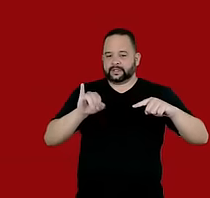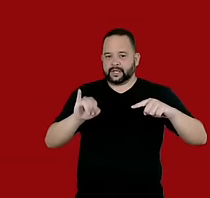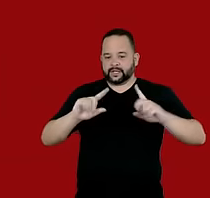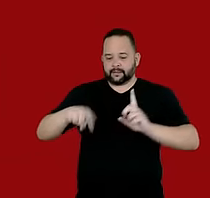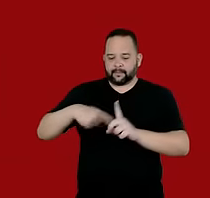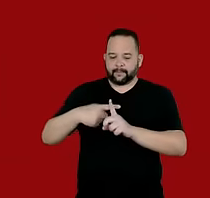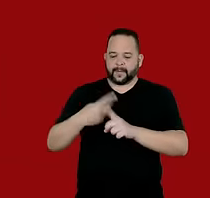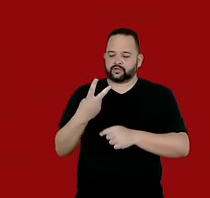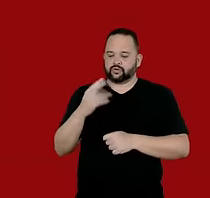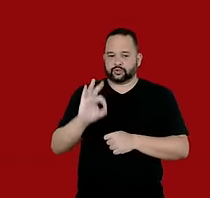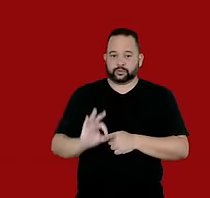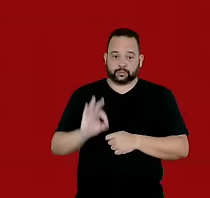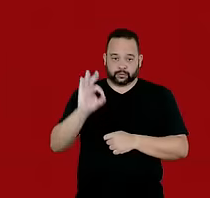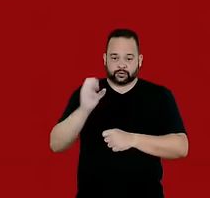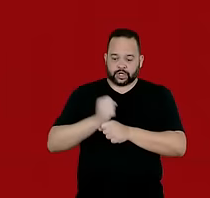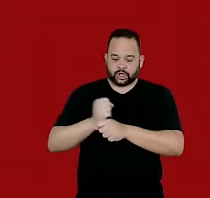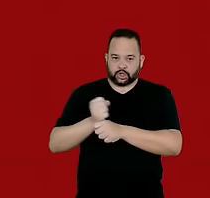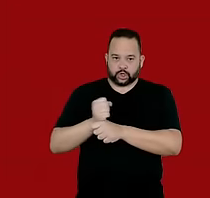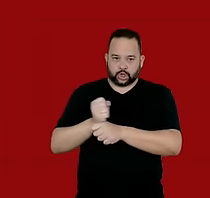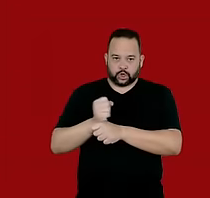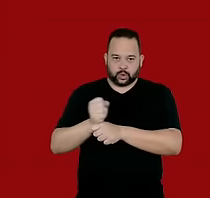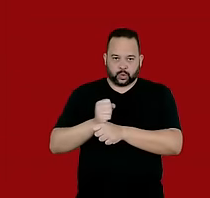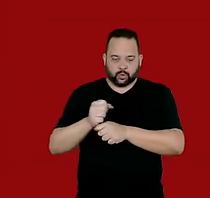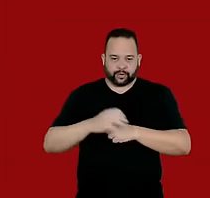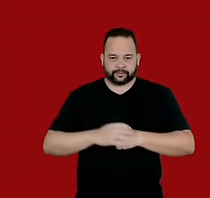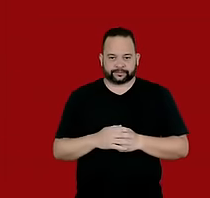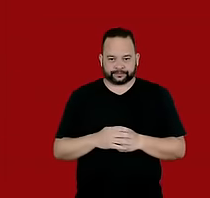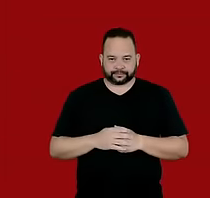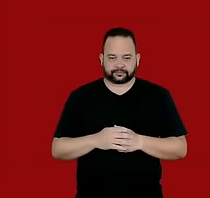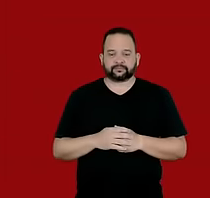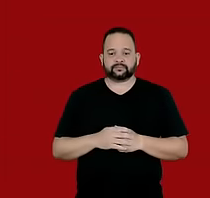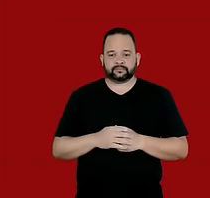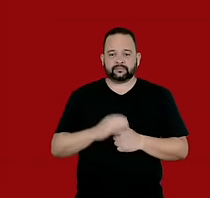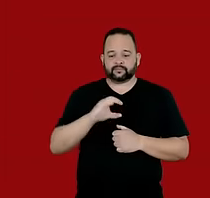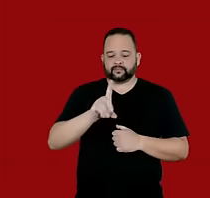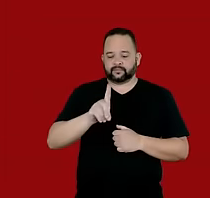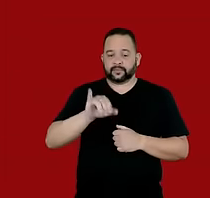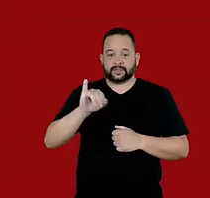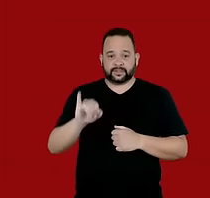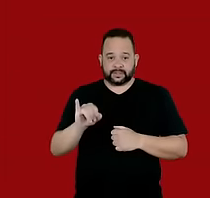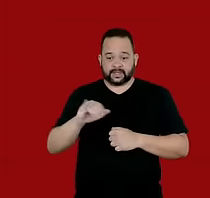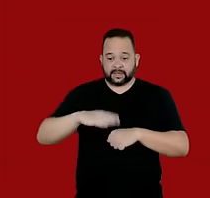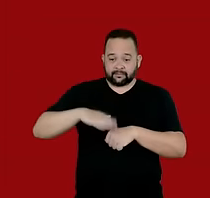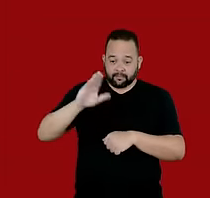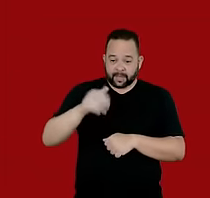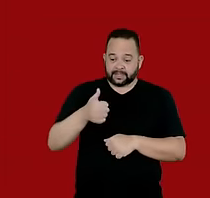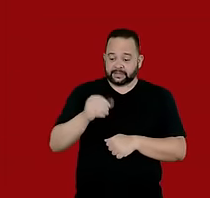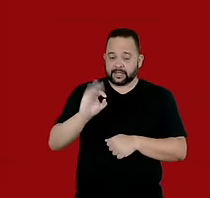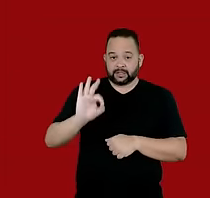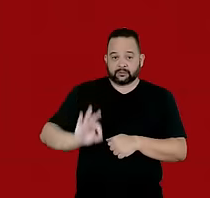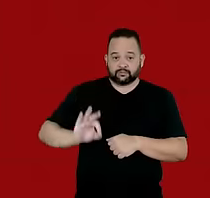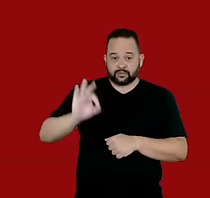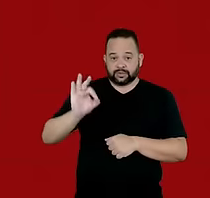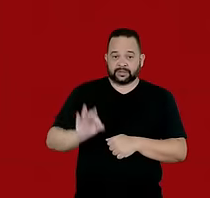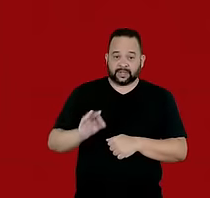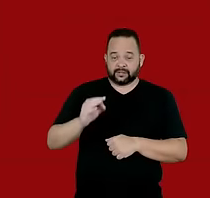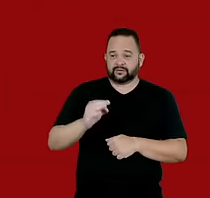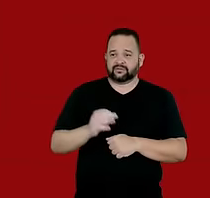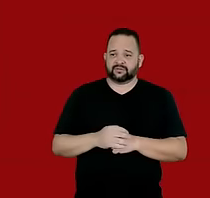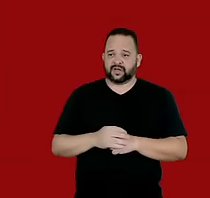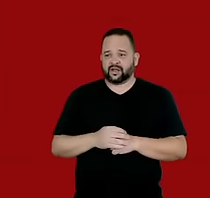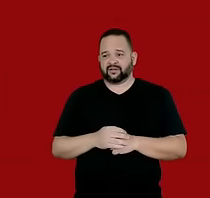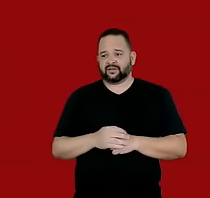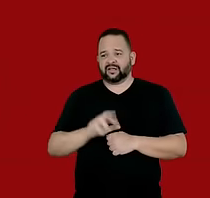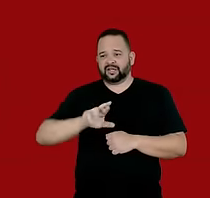e uma parte importante disso quando o CDI tá muito alto acima de 10% as pessoas não ficam tão tão relevantes Mas se a nossa perspectiva tá